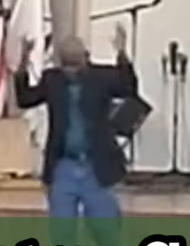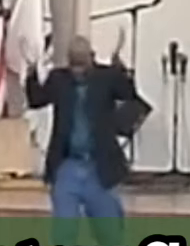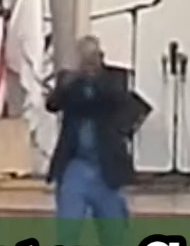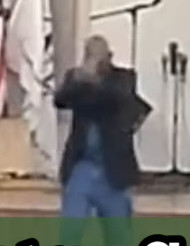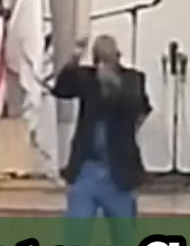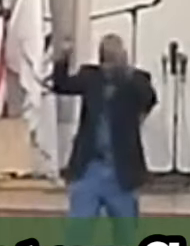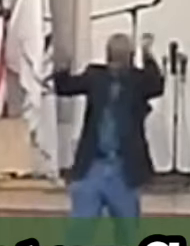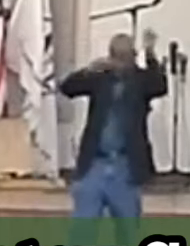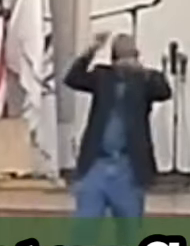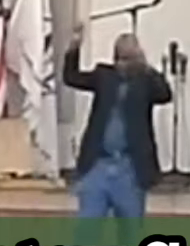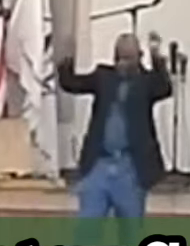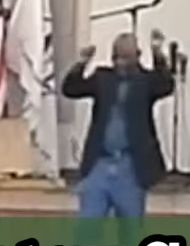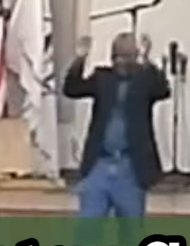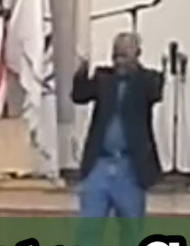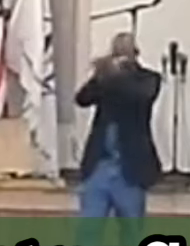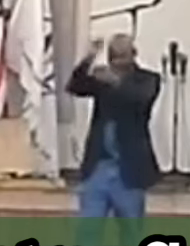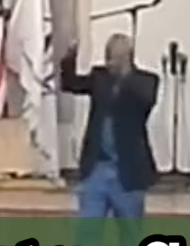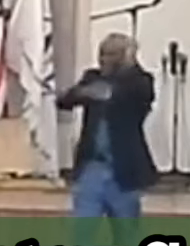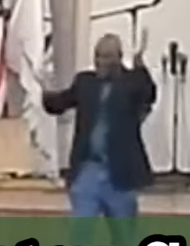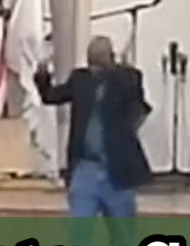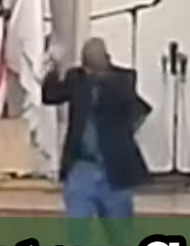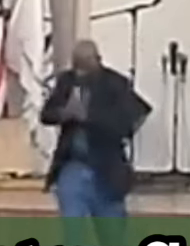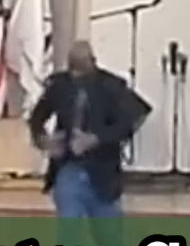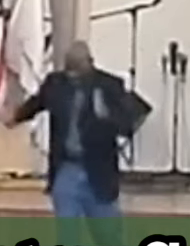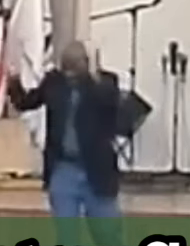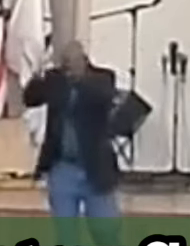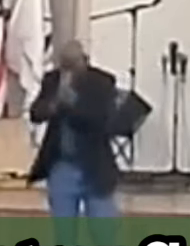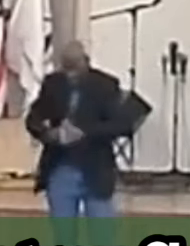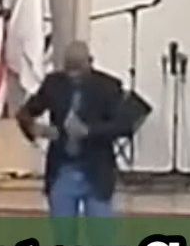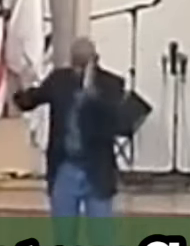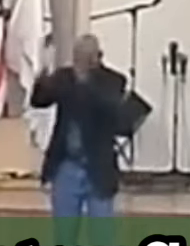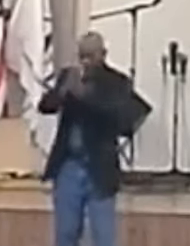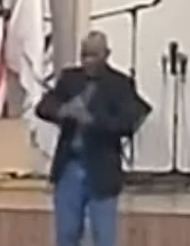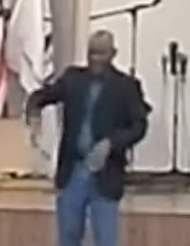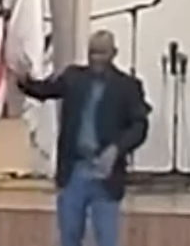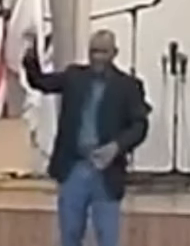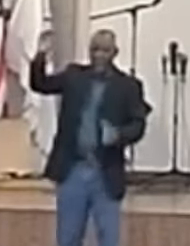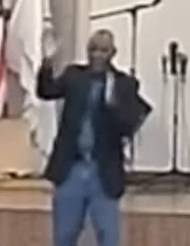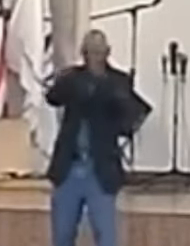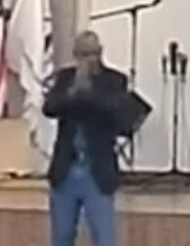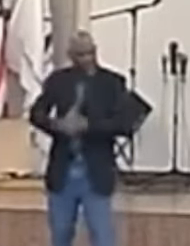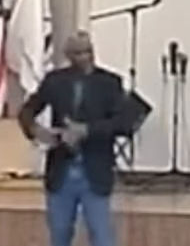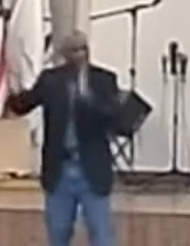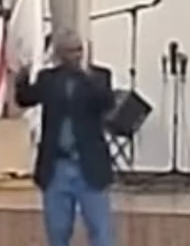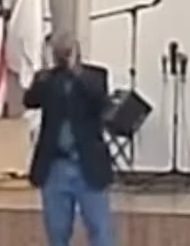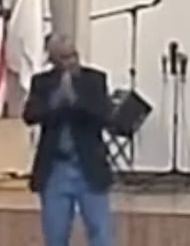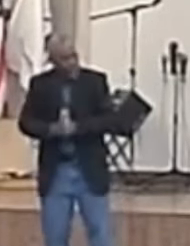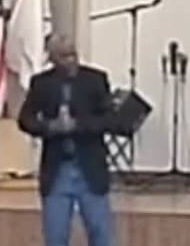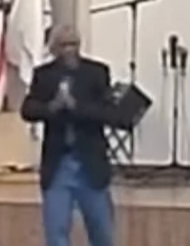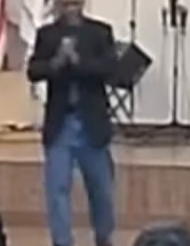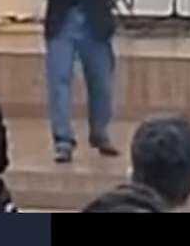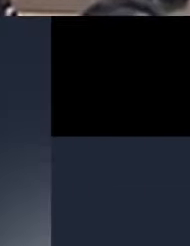Aleluia! Adore, adore, adore, adore, adore. Moisés, viva a glória.